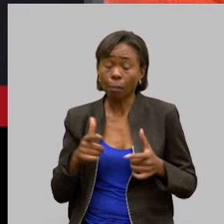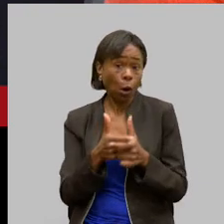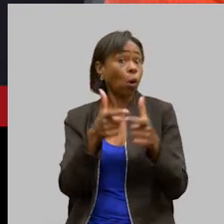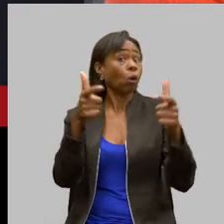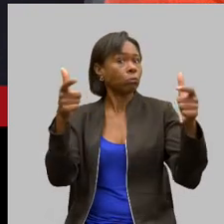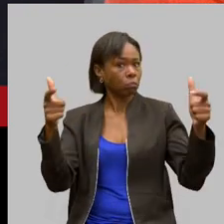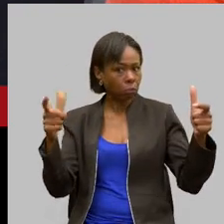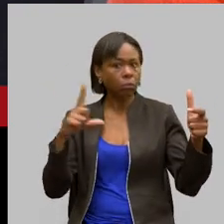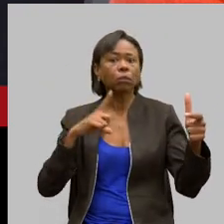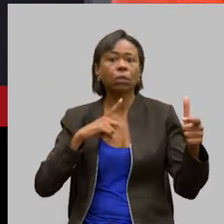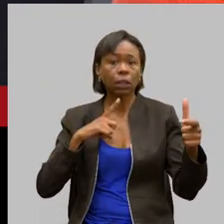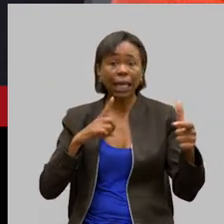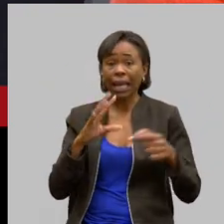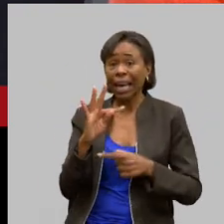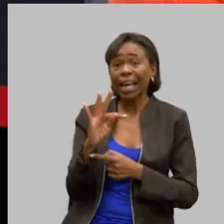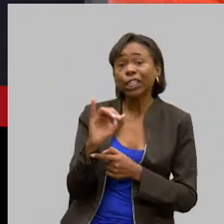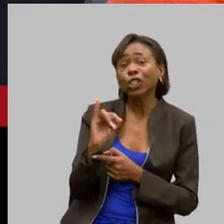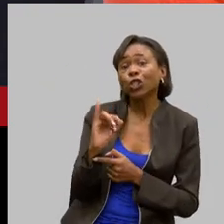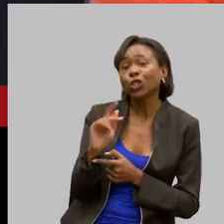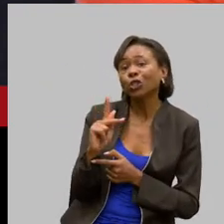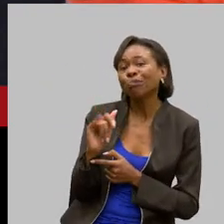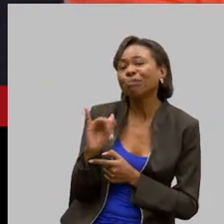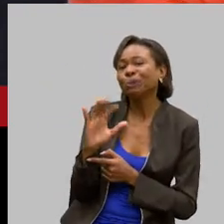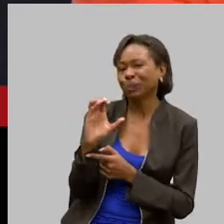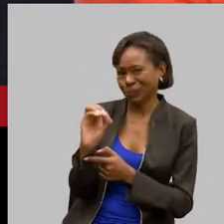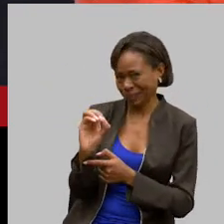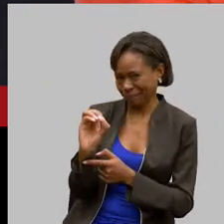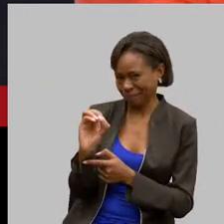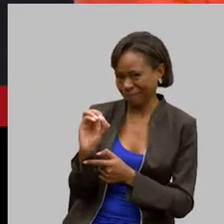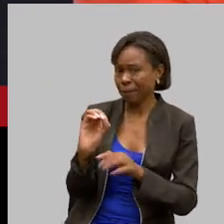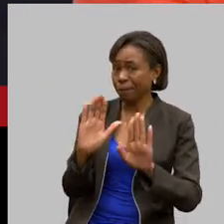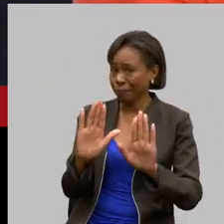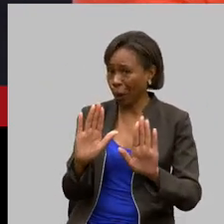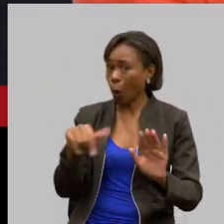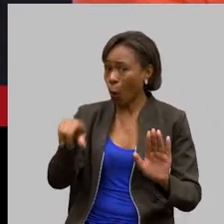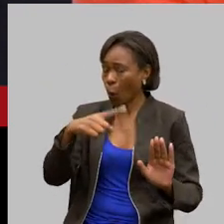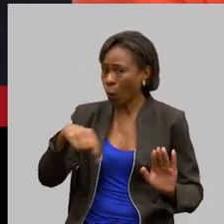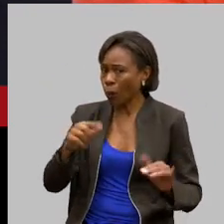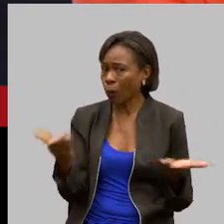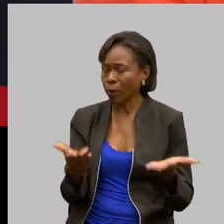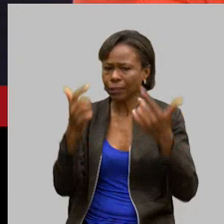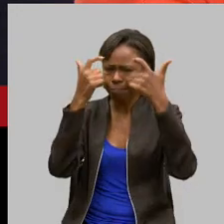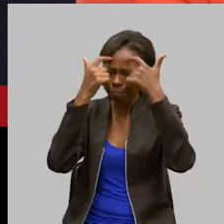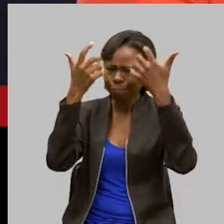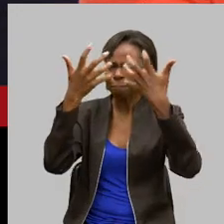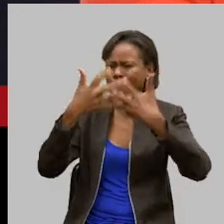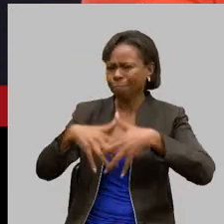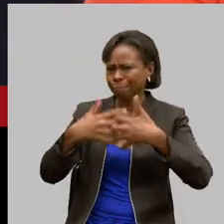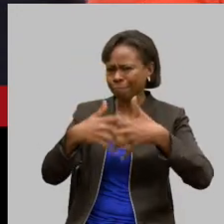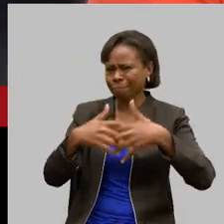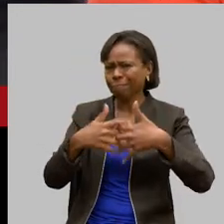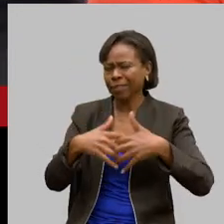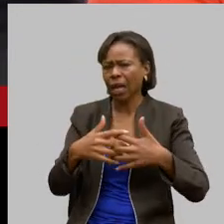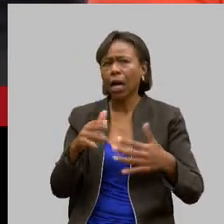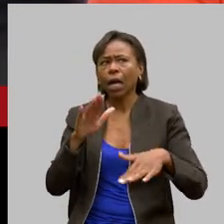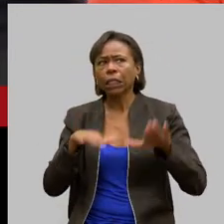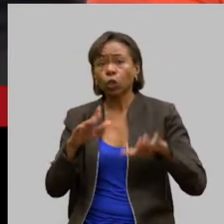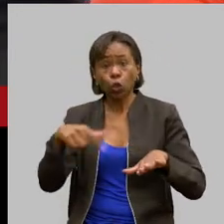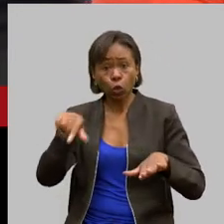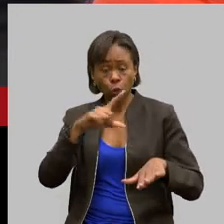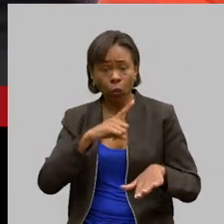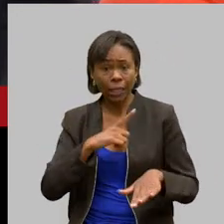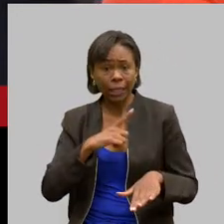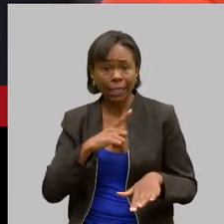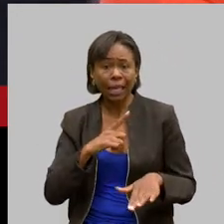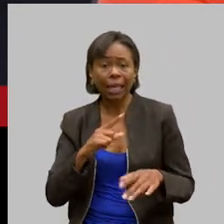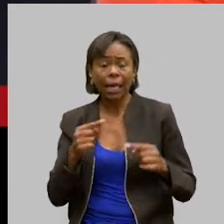mais típico e hoje a gente é colocado numa posição de reflexão muito grande quando a gente tem eh a exceção